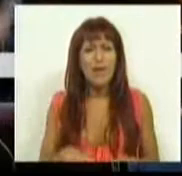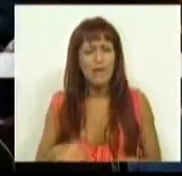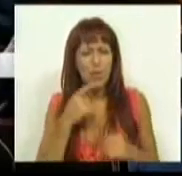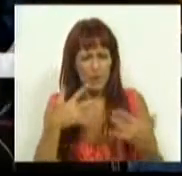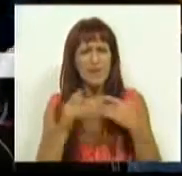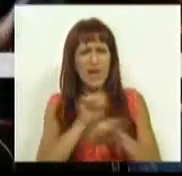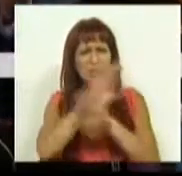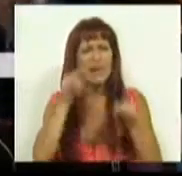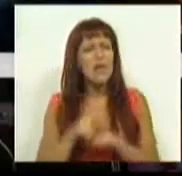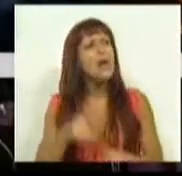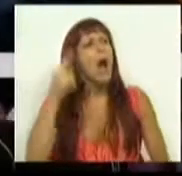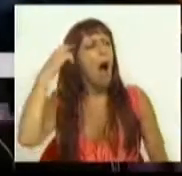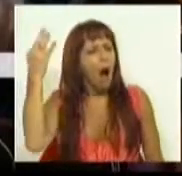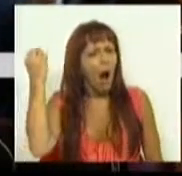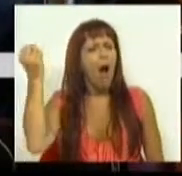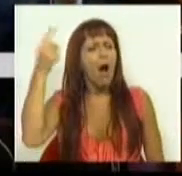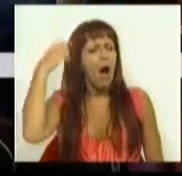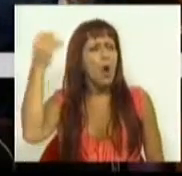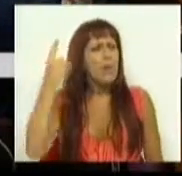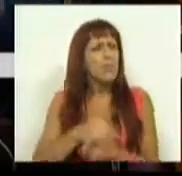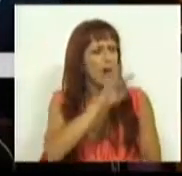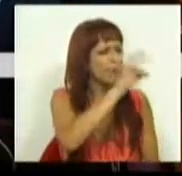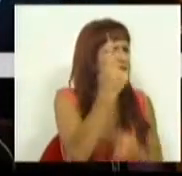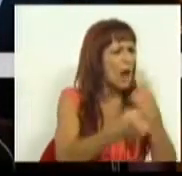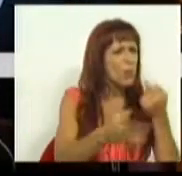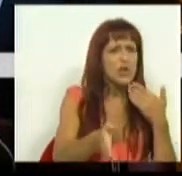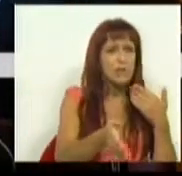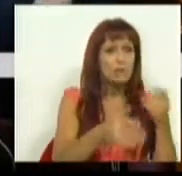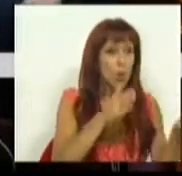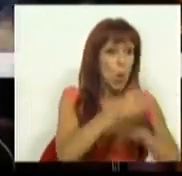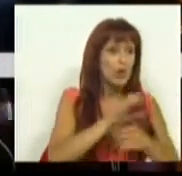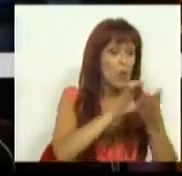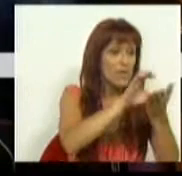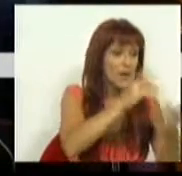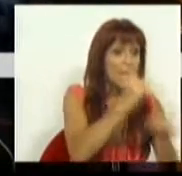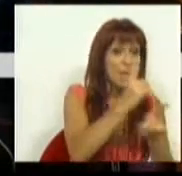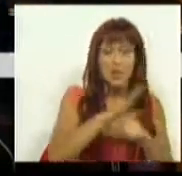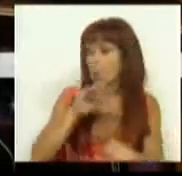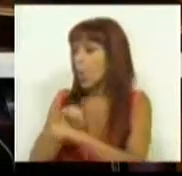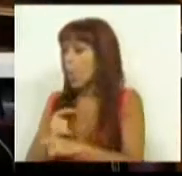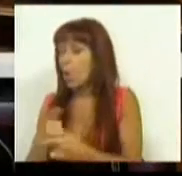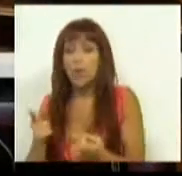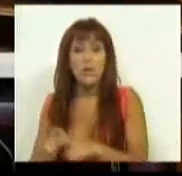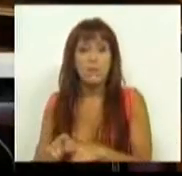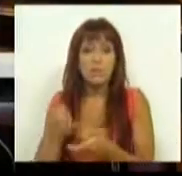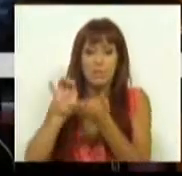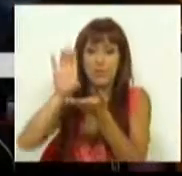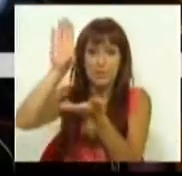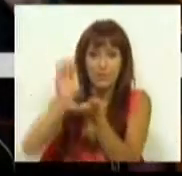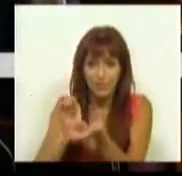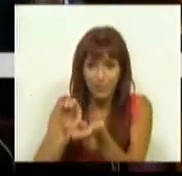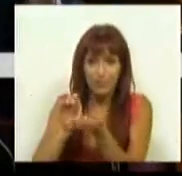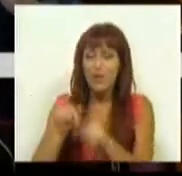forma transparente, compreender porque é que umas fundações continuam a ser financiadas, outras passaram a ser menos financiadas